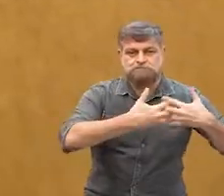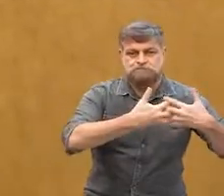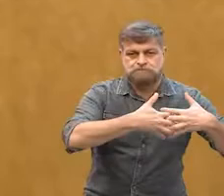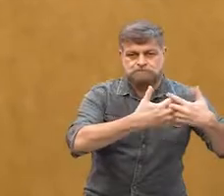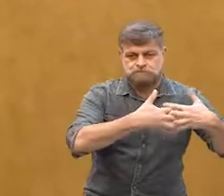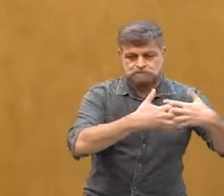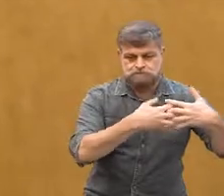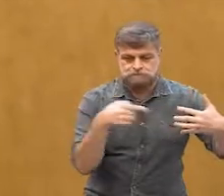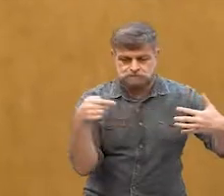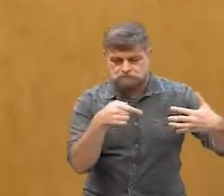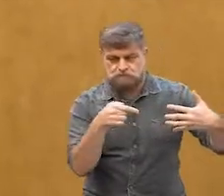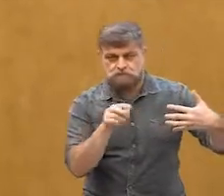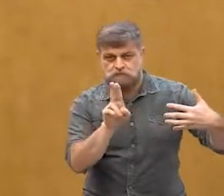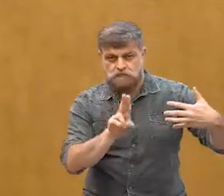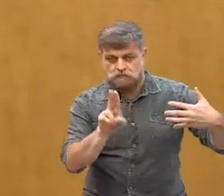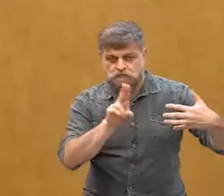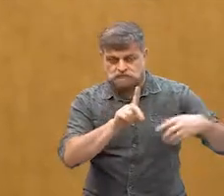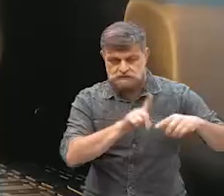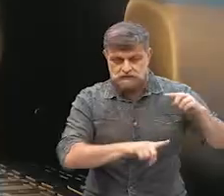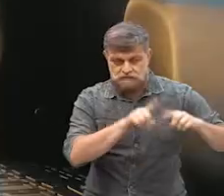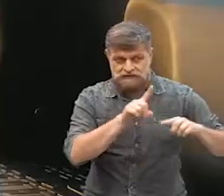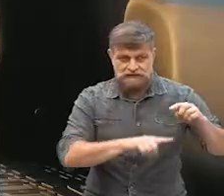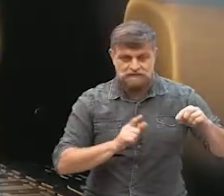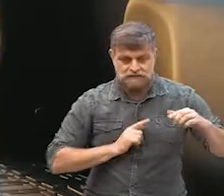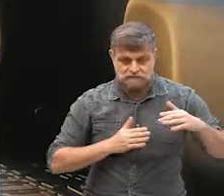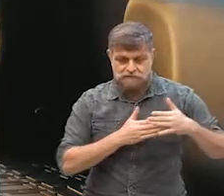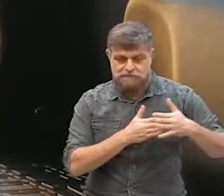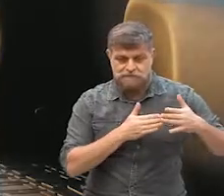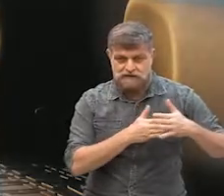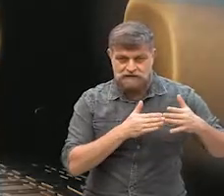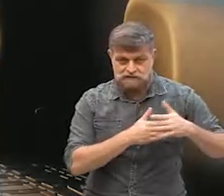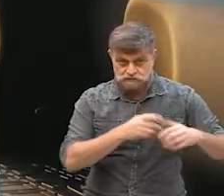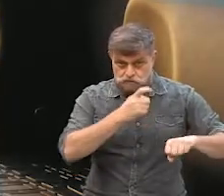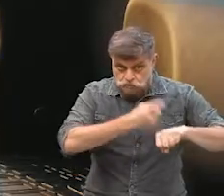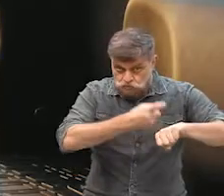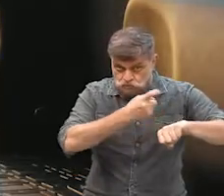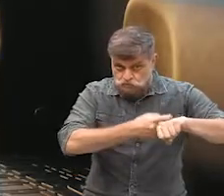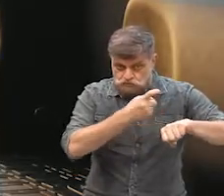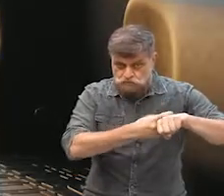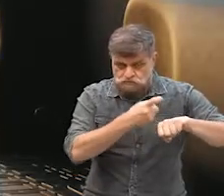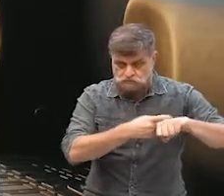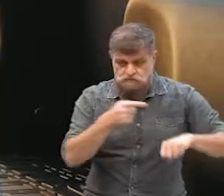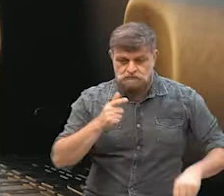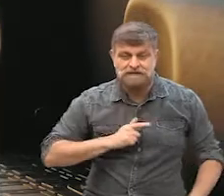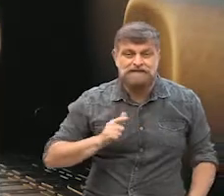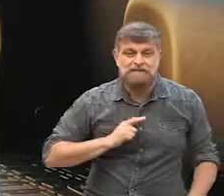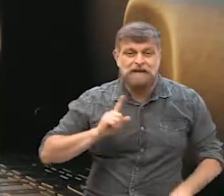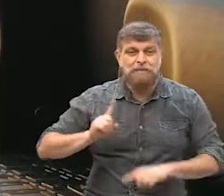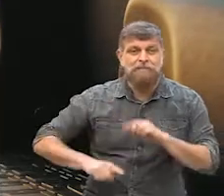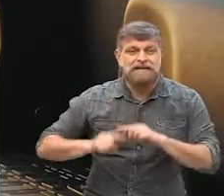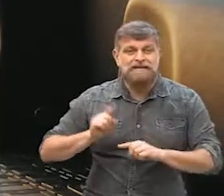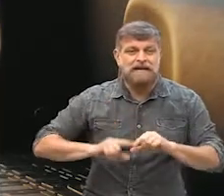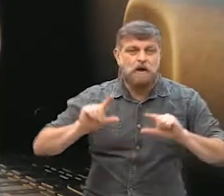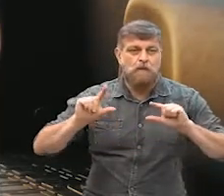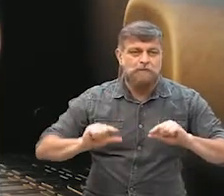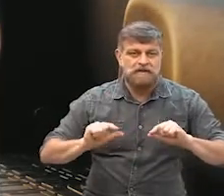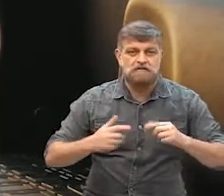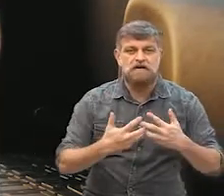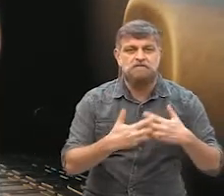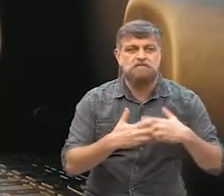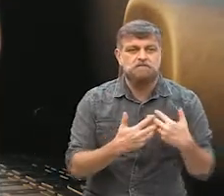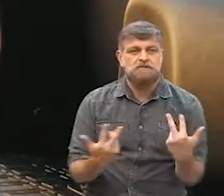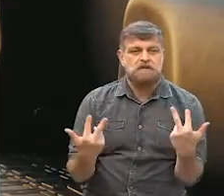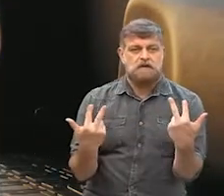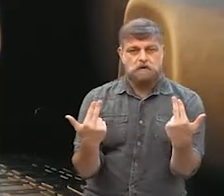isso, você usa um material que tem mais barreira, que é mais resistente, você usa menos material para a mesma função,